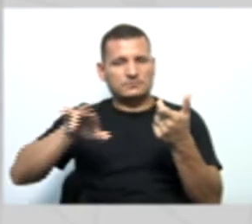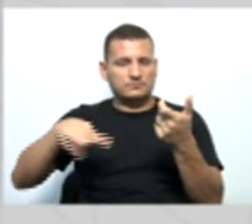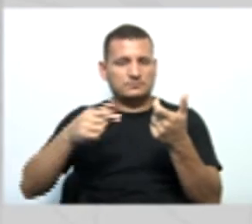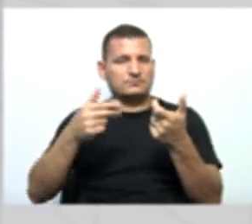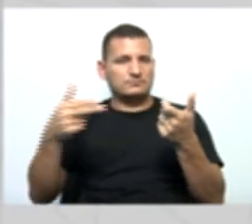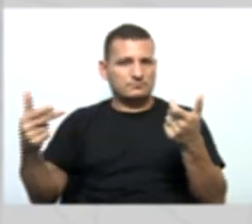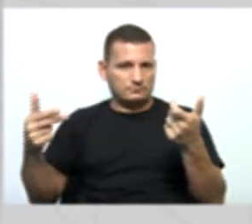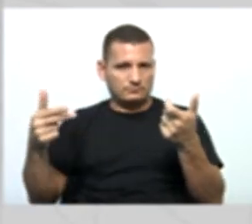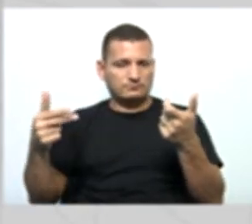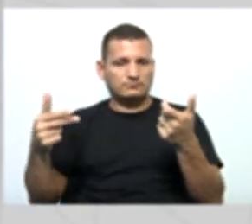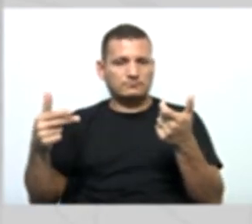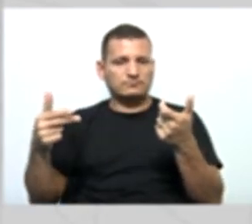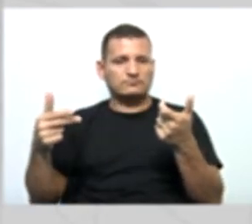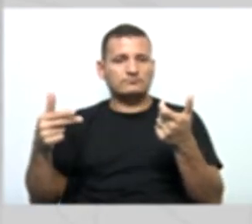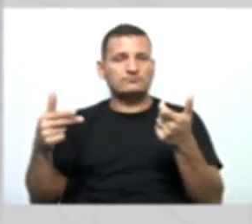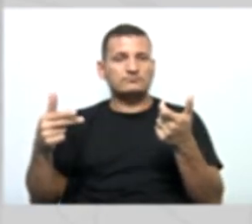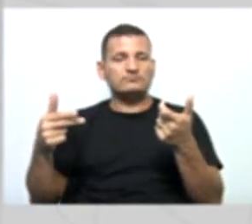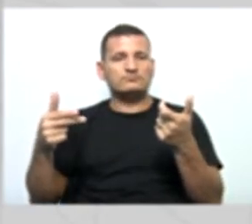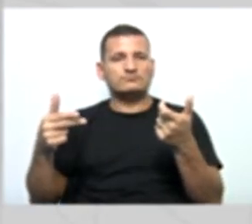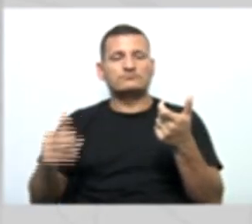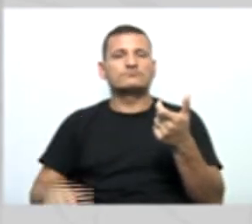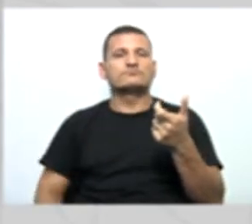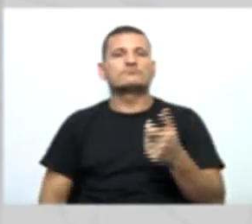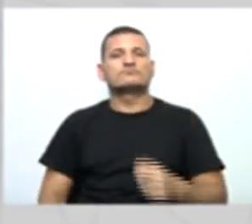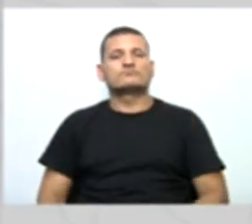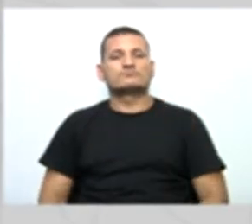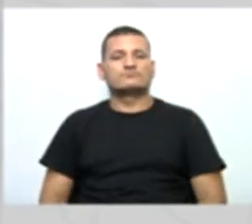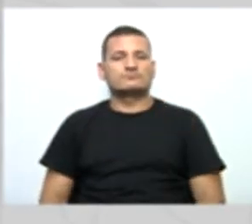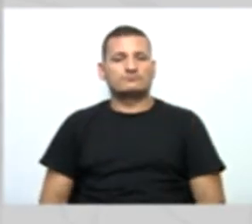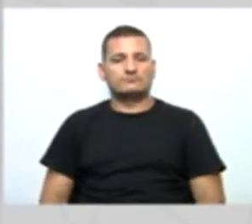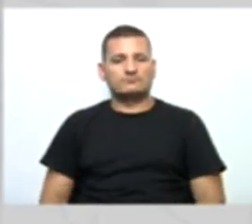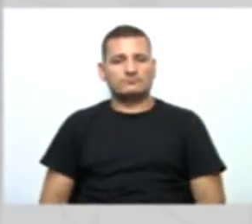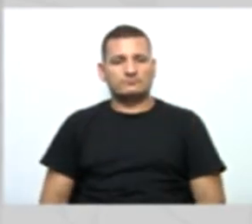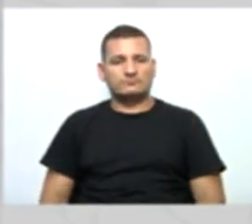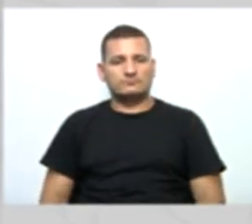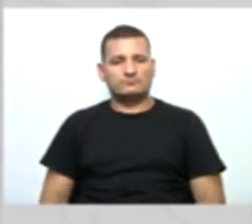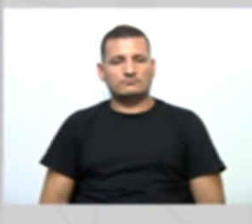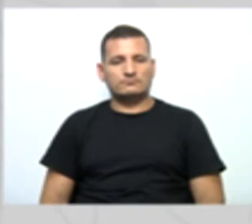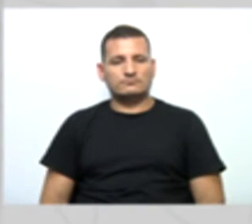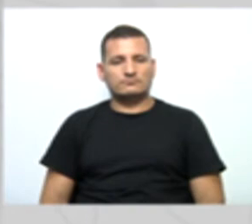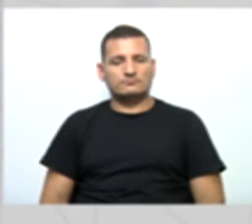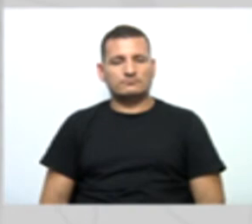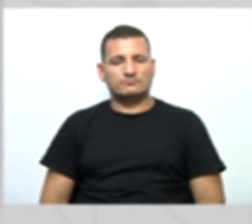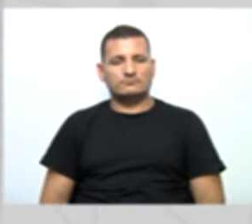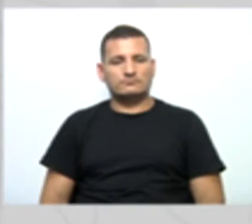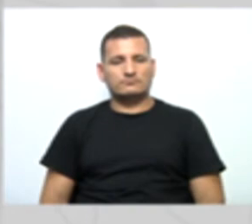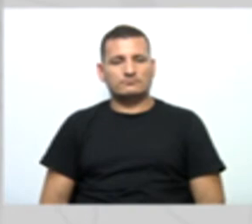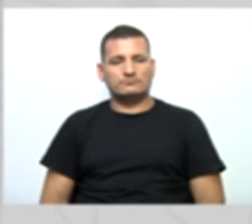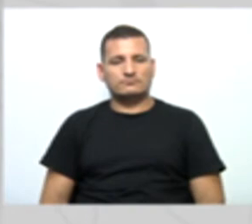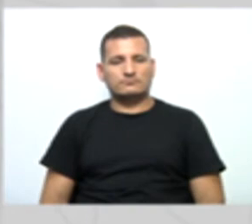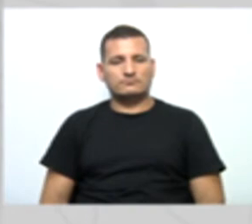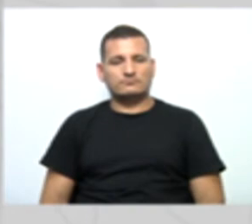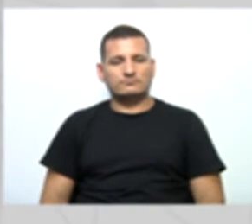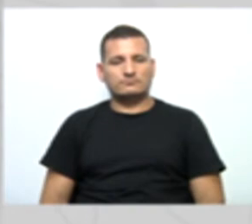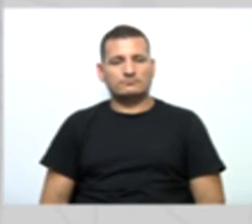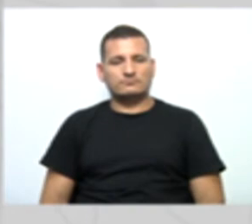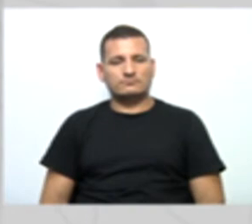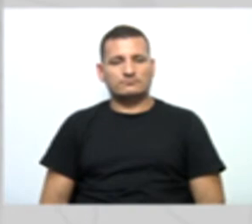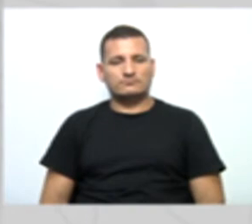classe. Ele é originado a partir de uma classe. E ele pode receber,